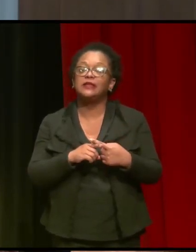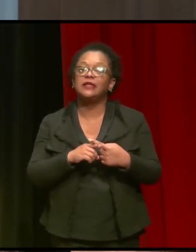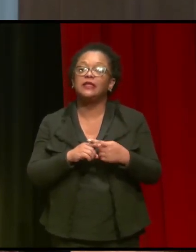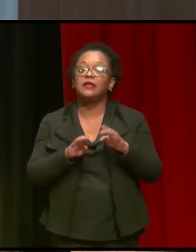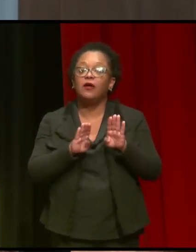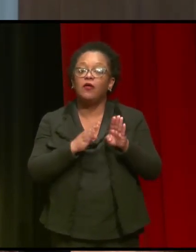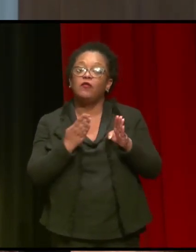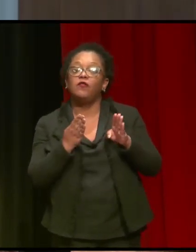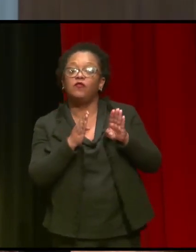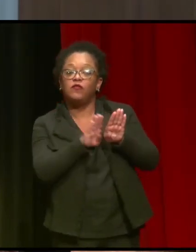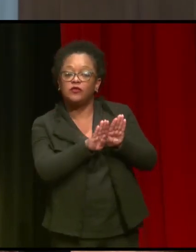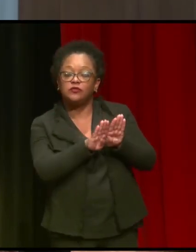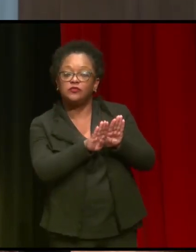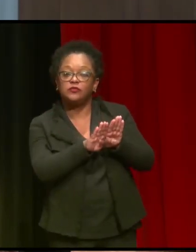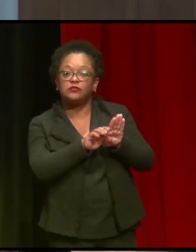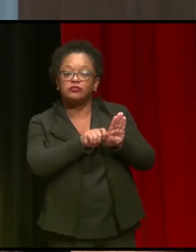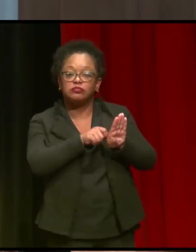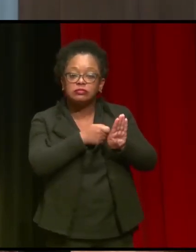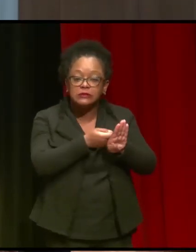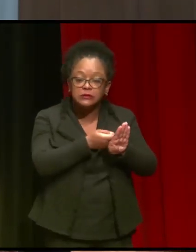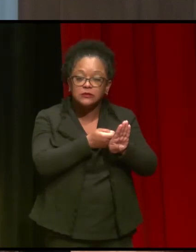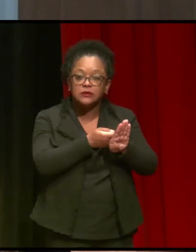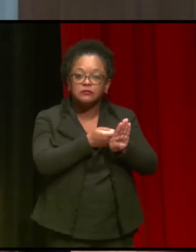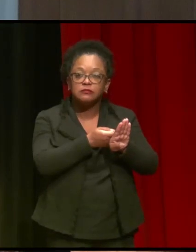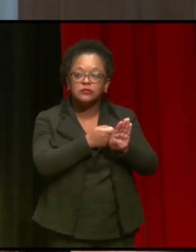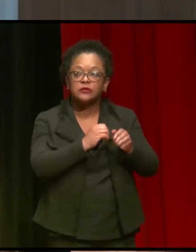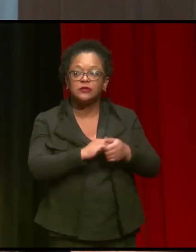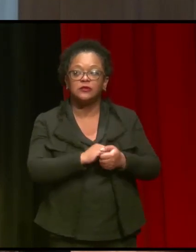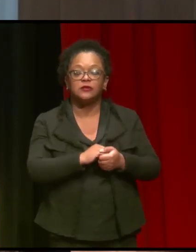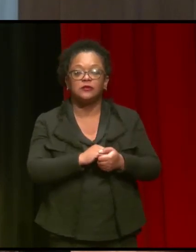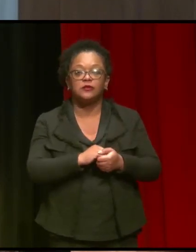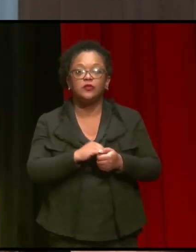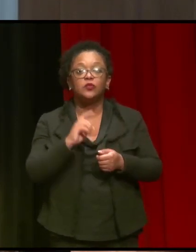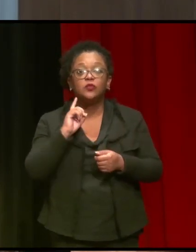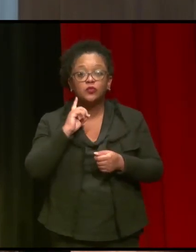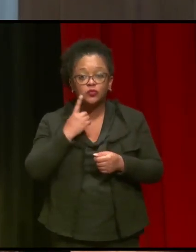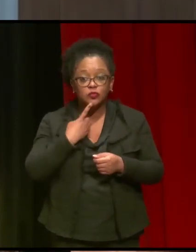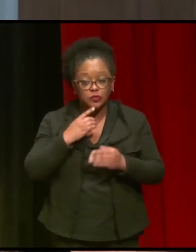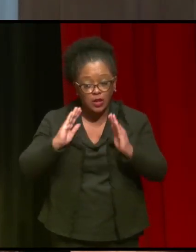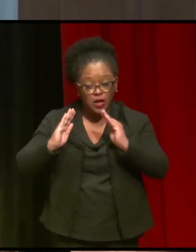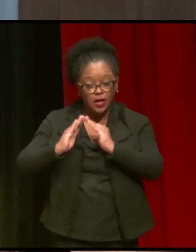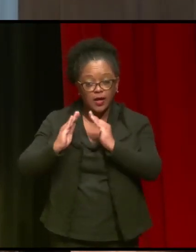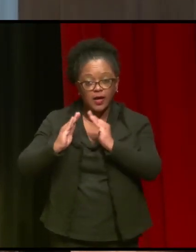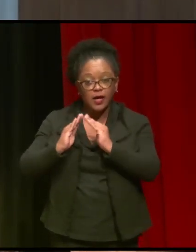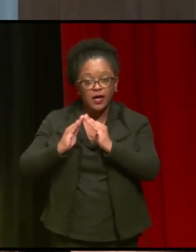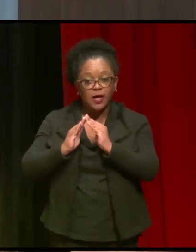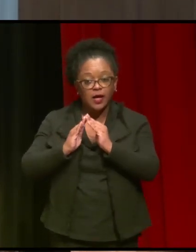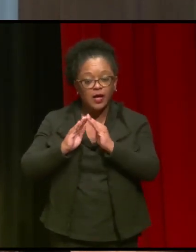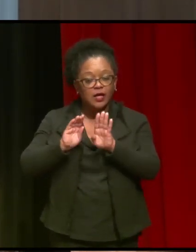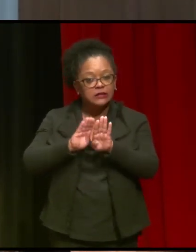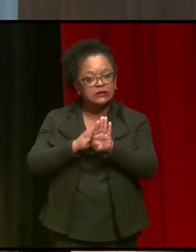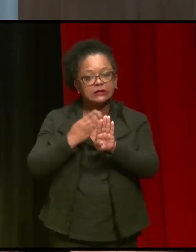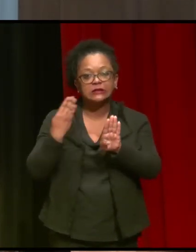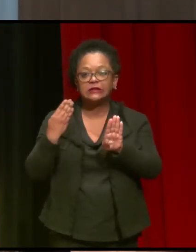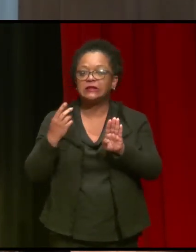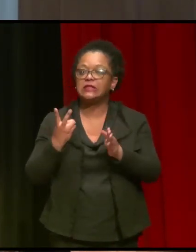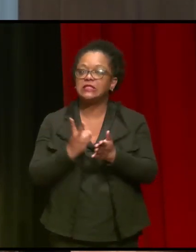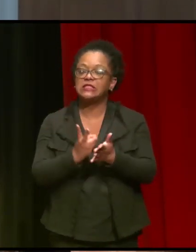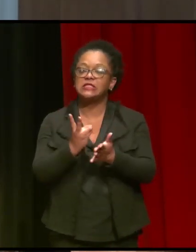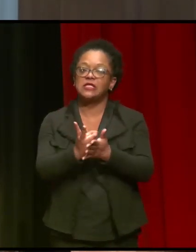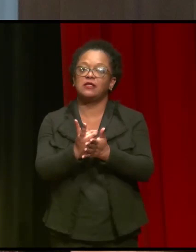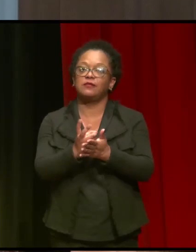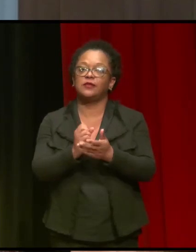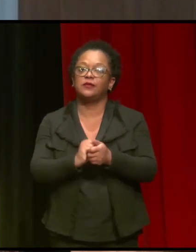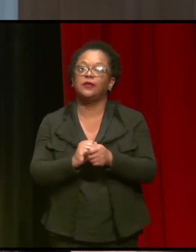está fechada. Fechada eu digo encostada. A porta de um surdo, na casa do surdo, ela está sempre aberta. Para dizer que o banheiro